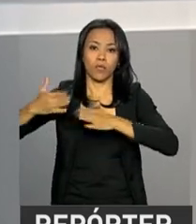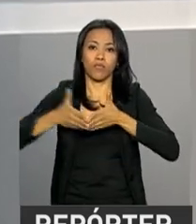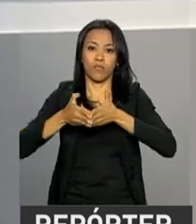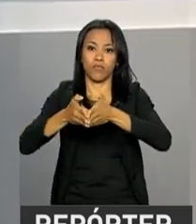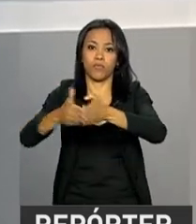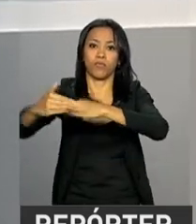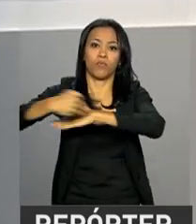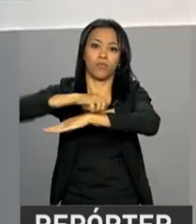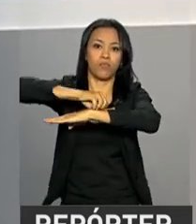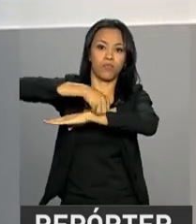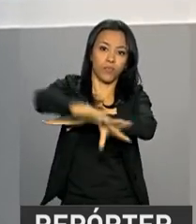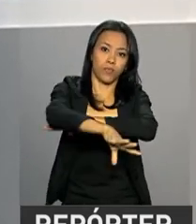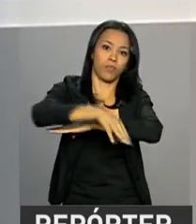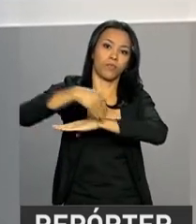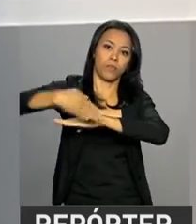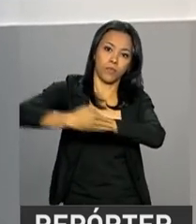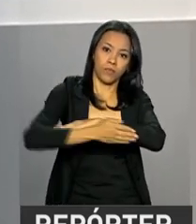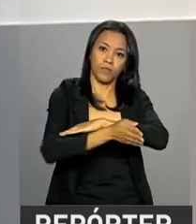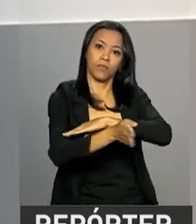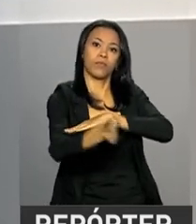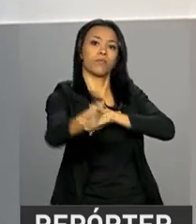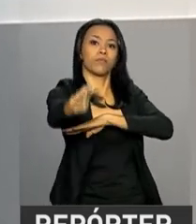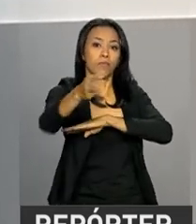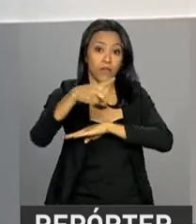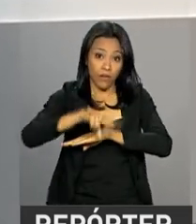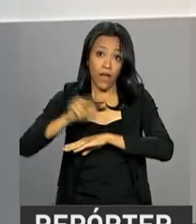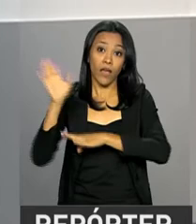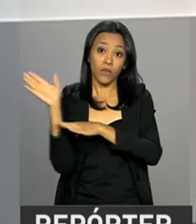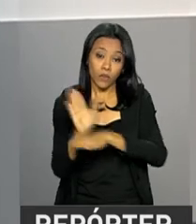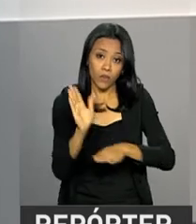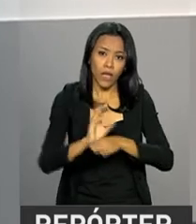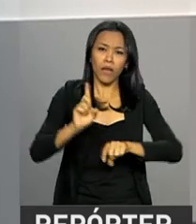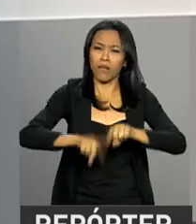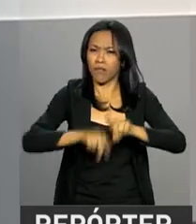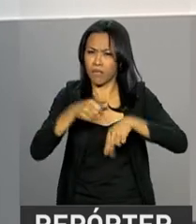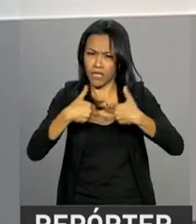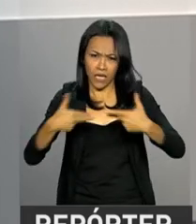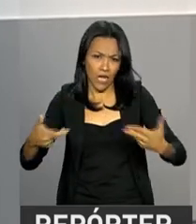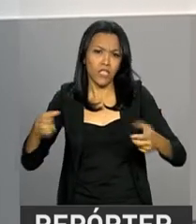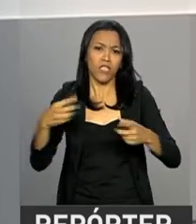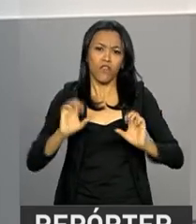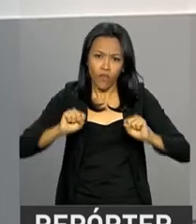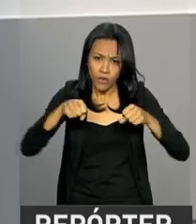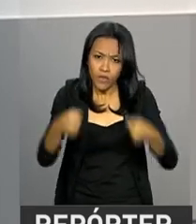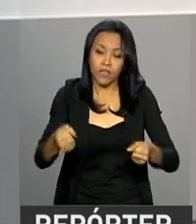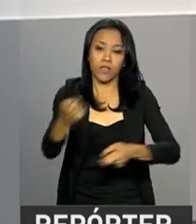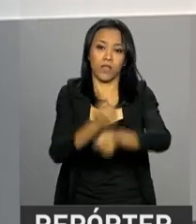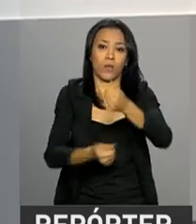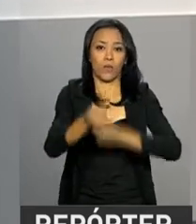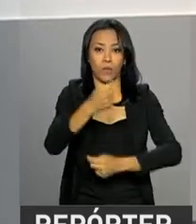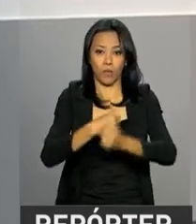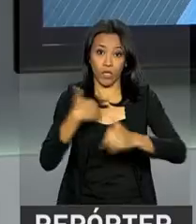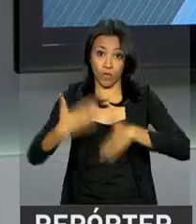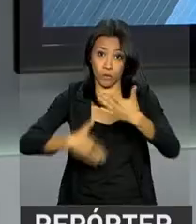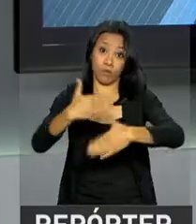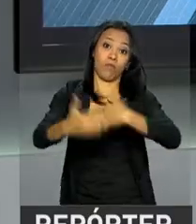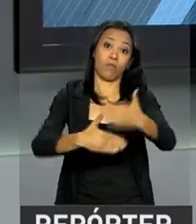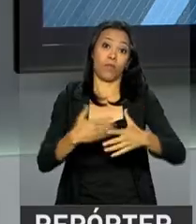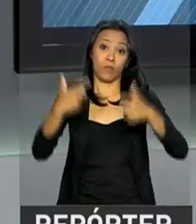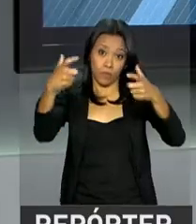local além disso vai contribuir para o tráfego de produtos fortalecendo a economia eo desenvolvimento regional